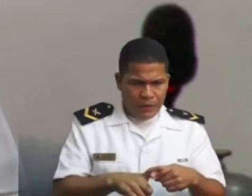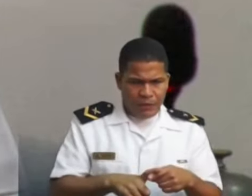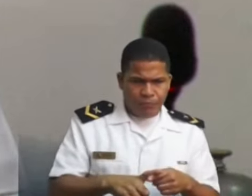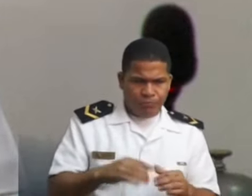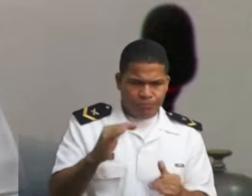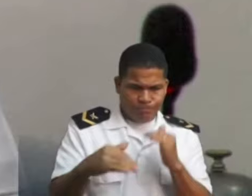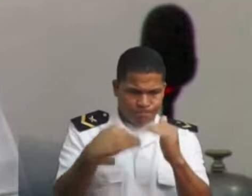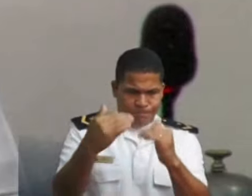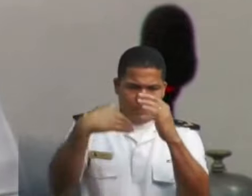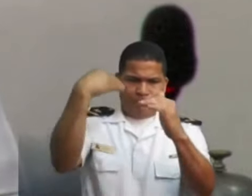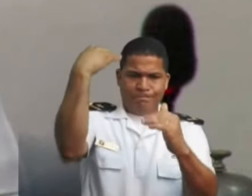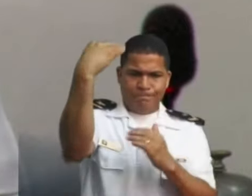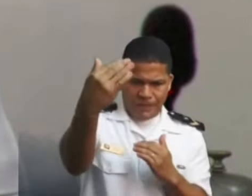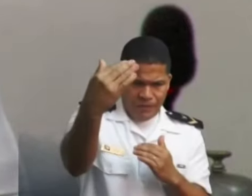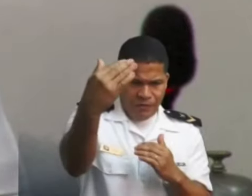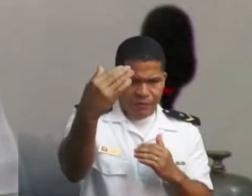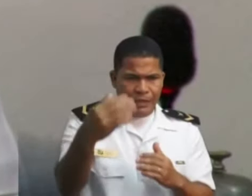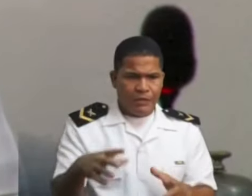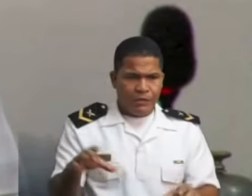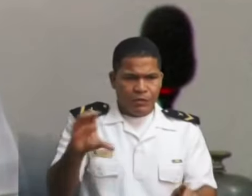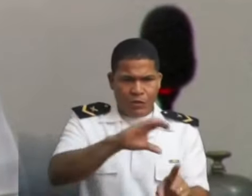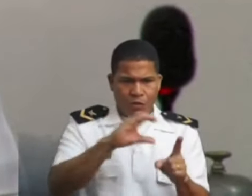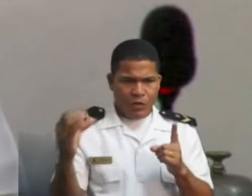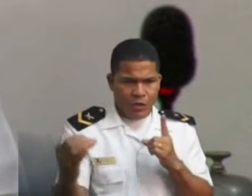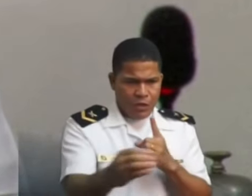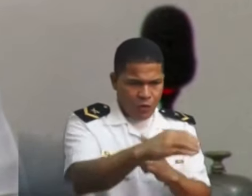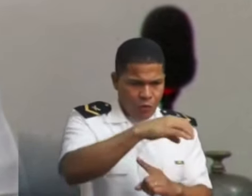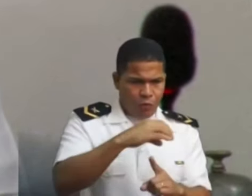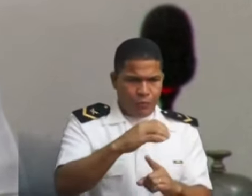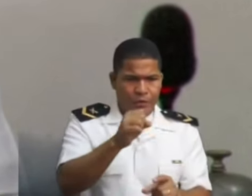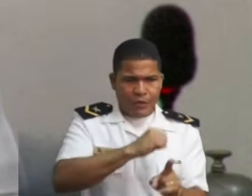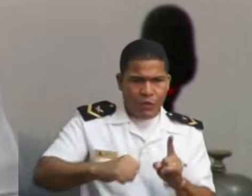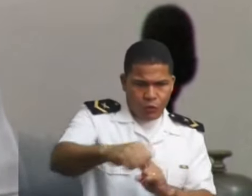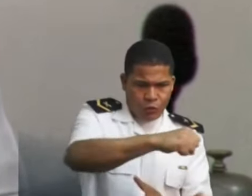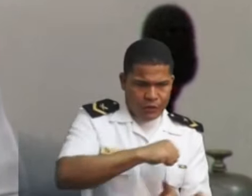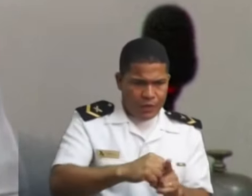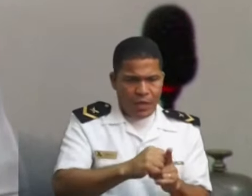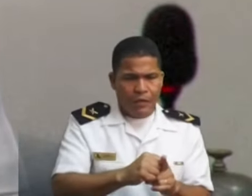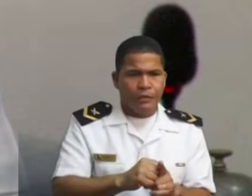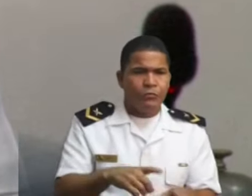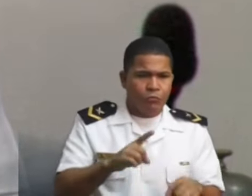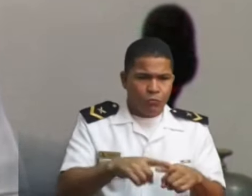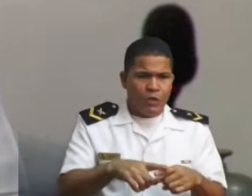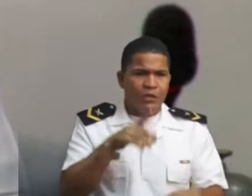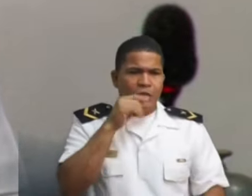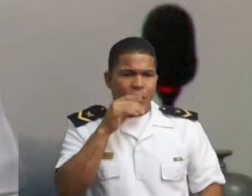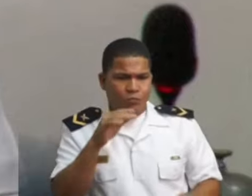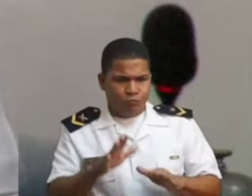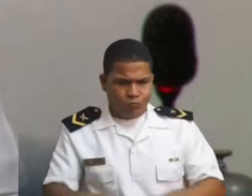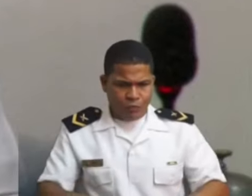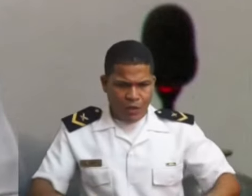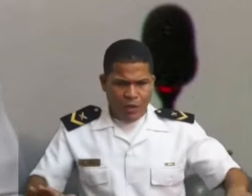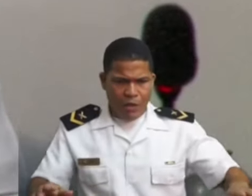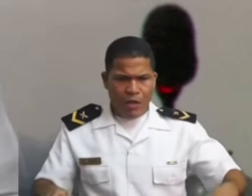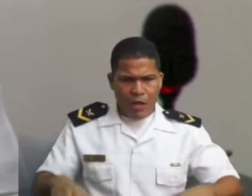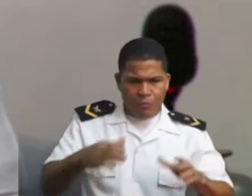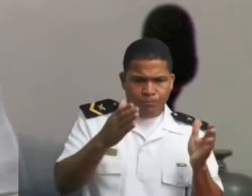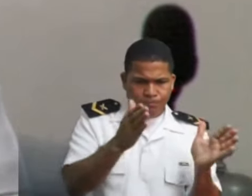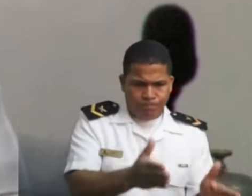e prosperidade. Por serem os oceanos espaços naturais de poder nas relações